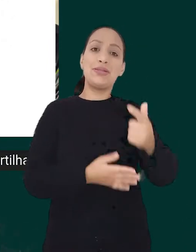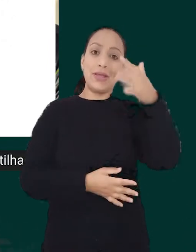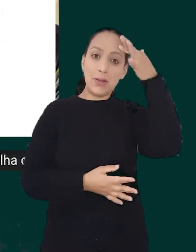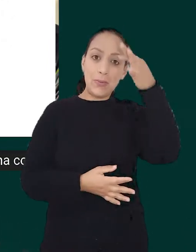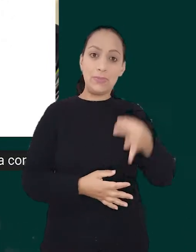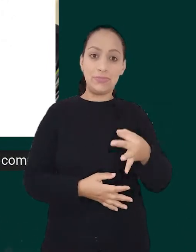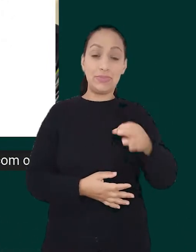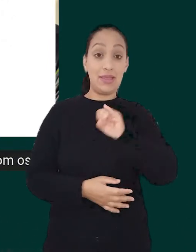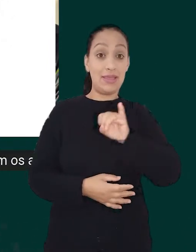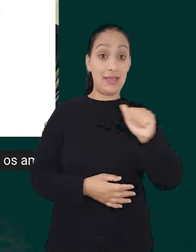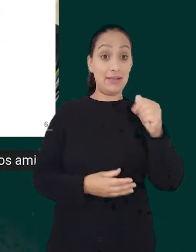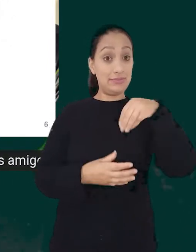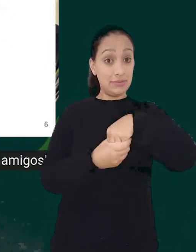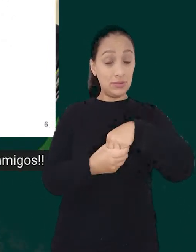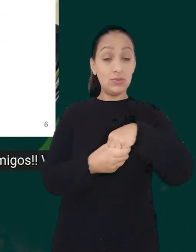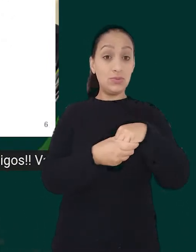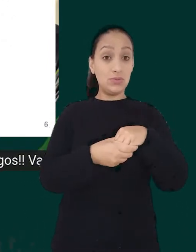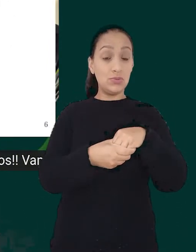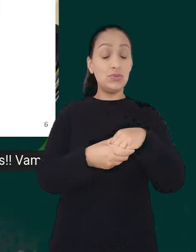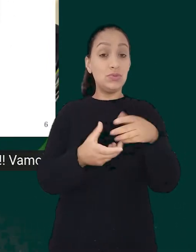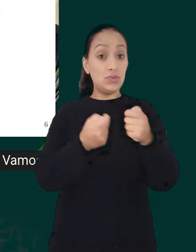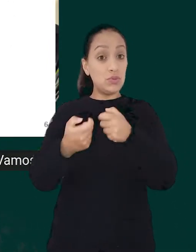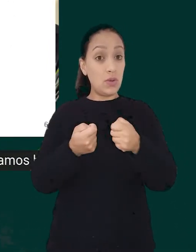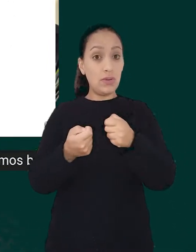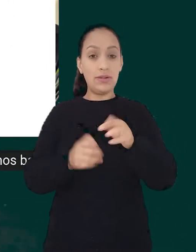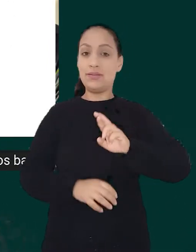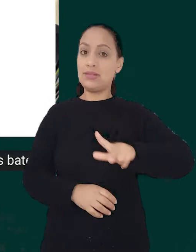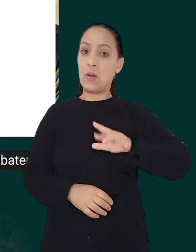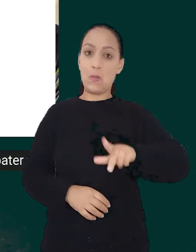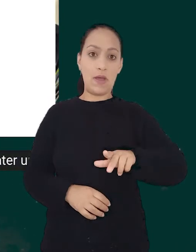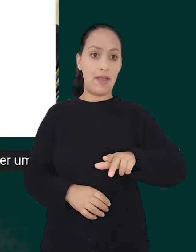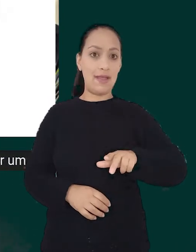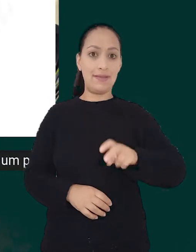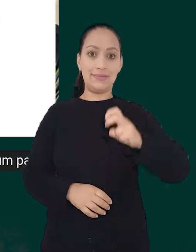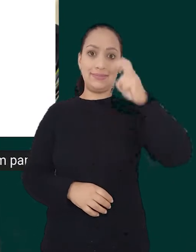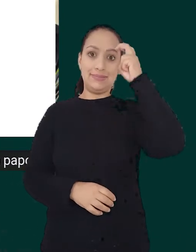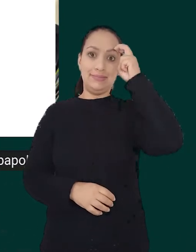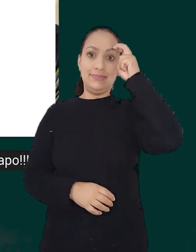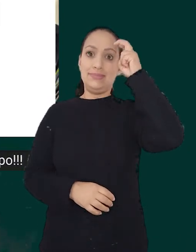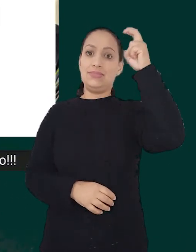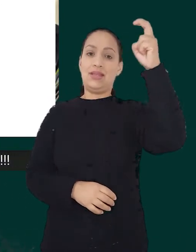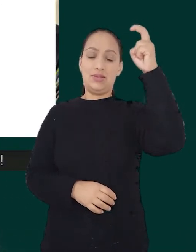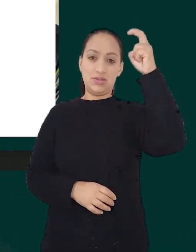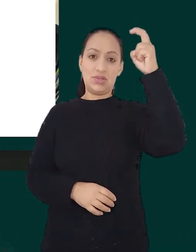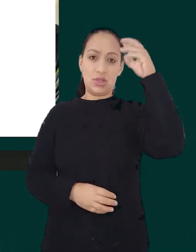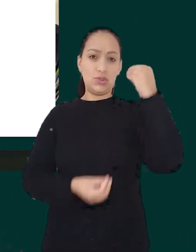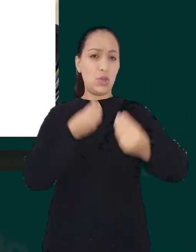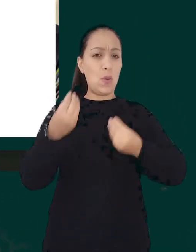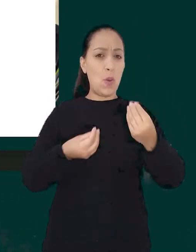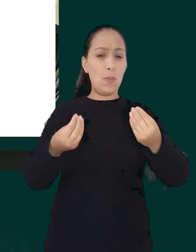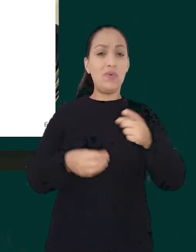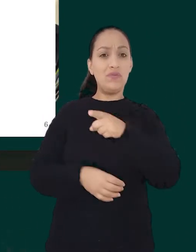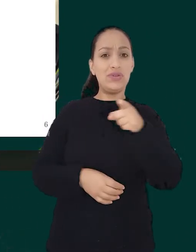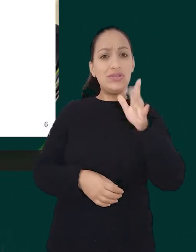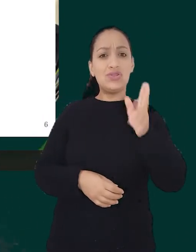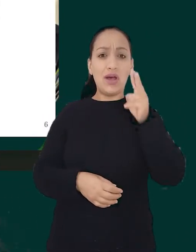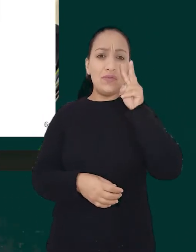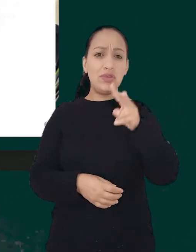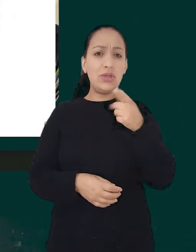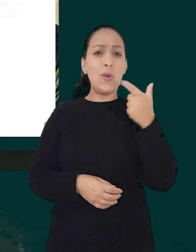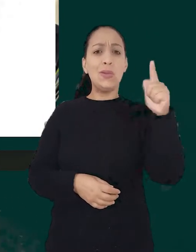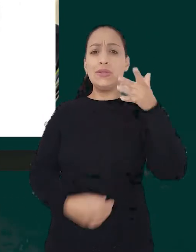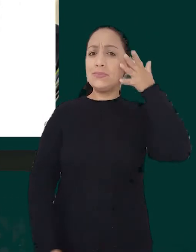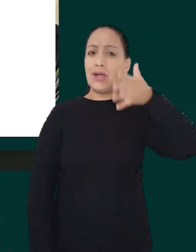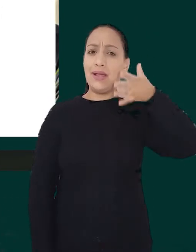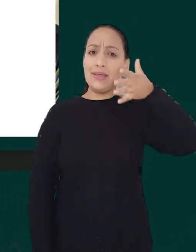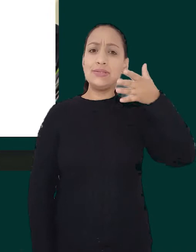dos jogos, ela não é uma inteligência artificial assim tão inteligente como essa que vocês já viram em outras palestras, por